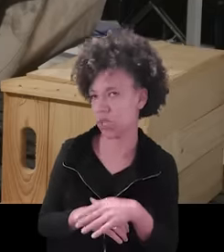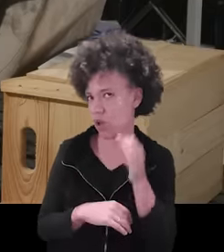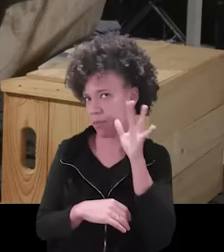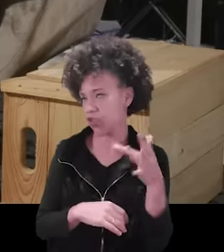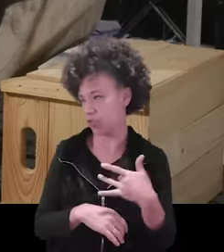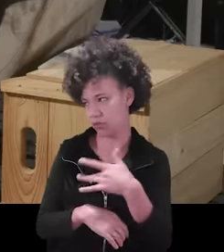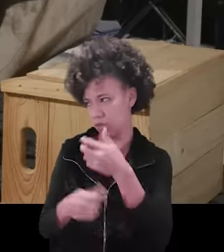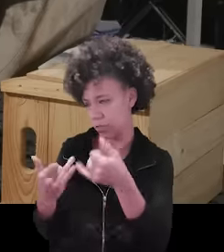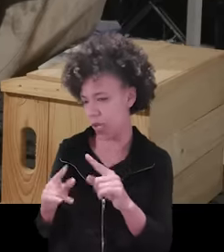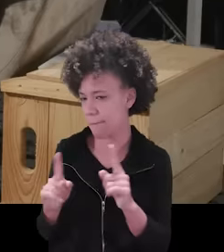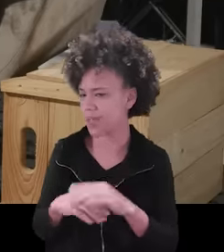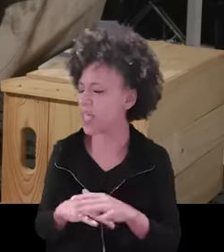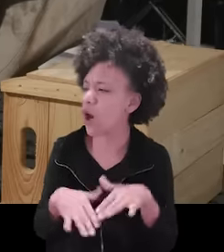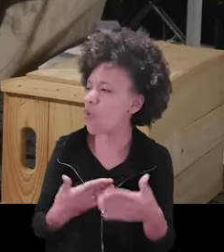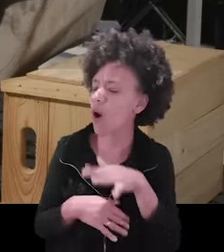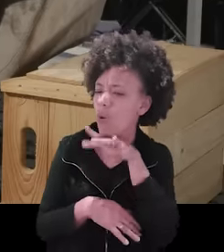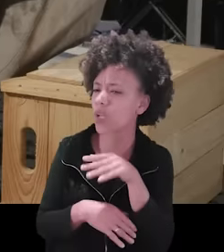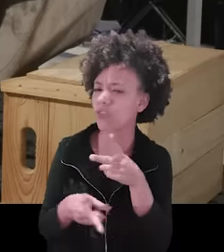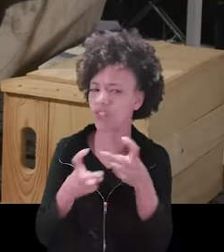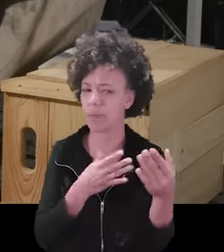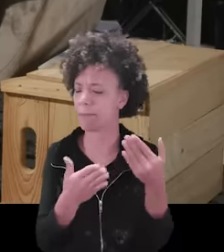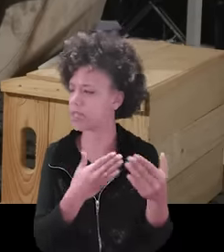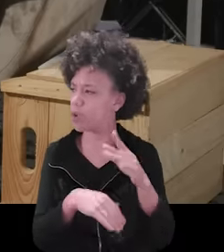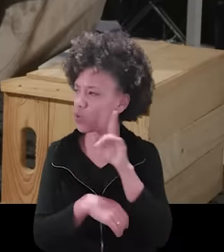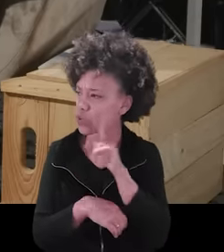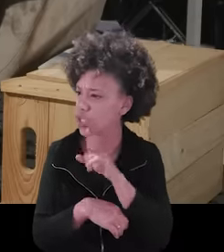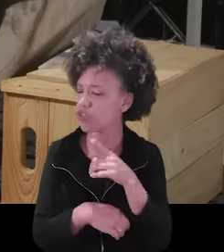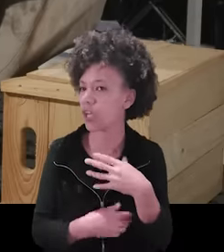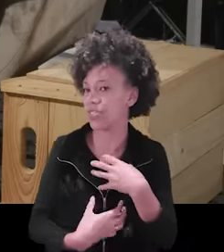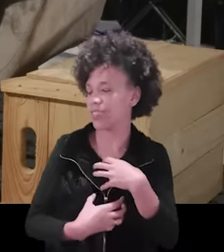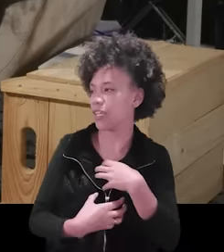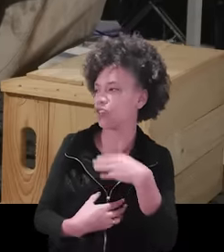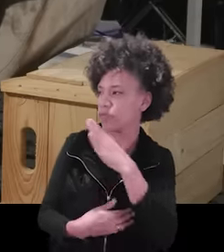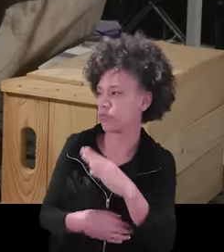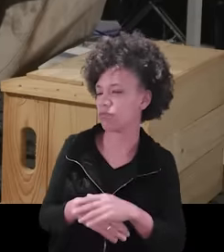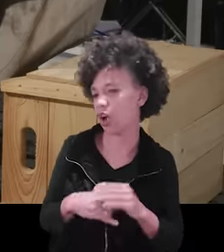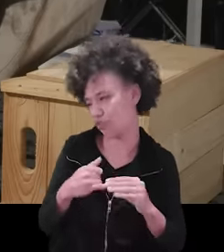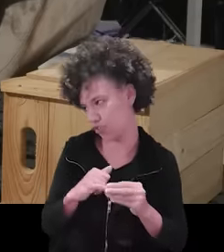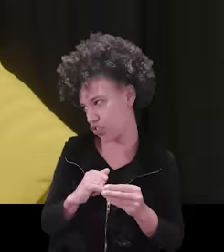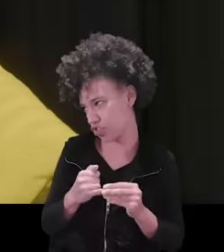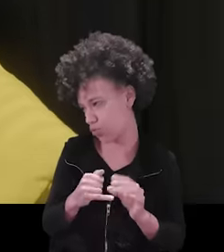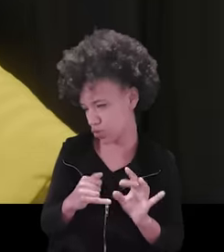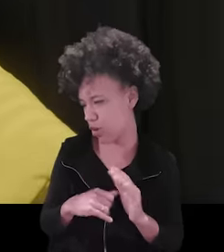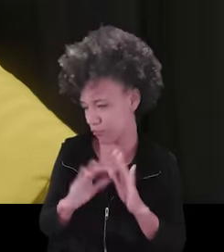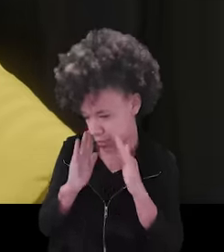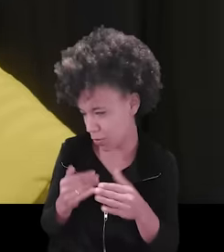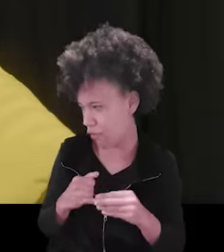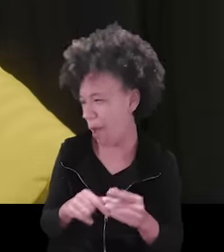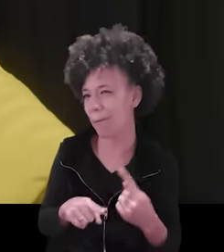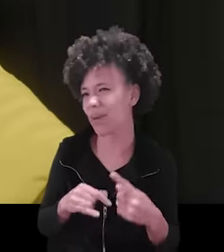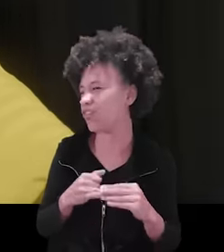né Eu imagino que é só você vai falar mas que essas coisas ruins que você observou lá nos Estados Unidos que te dá falta do Brasil sem ser um feijão